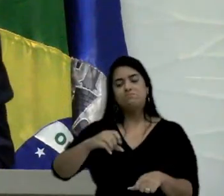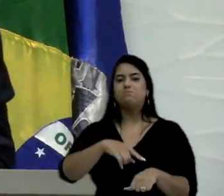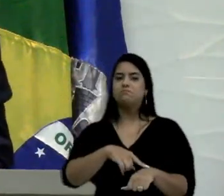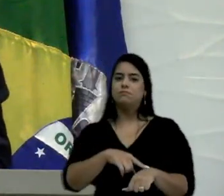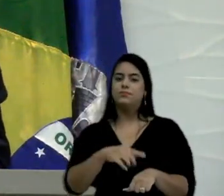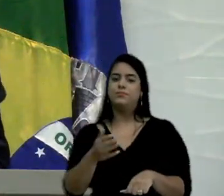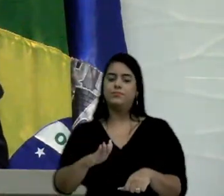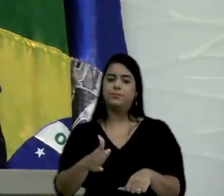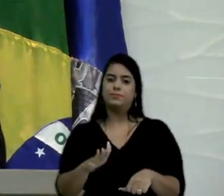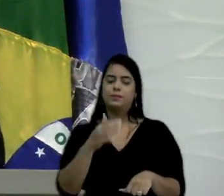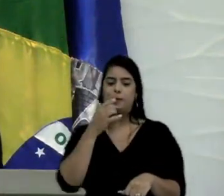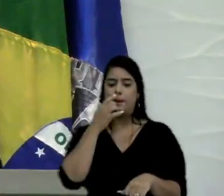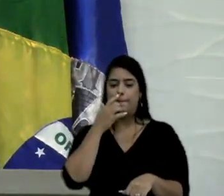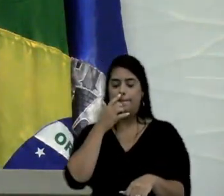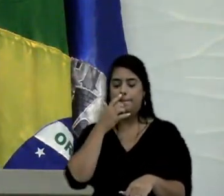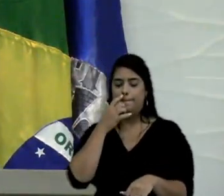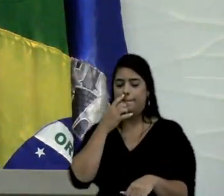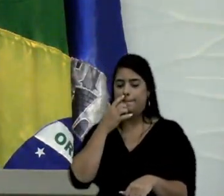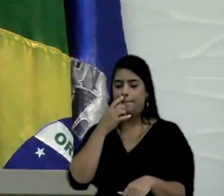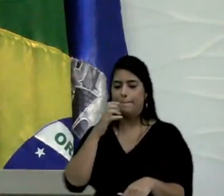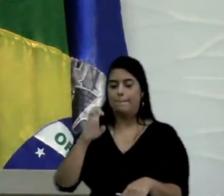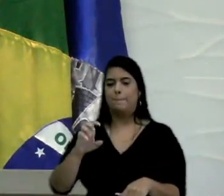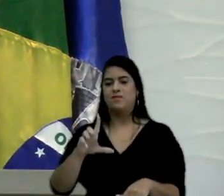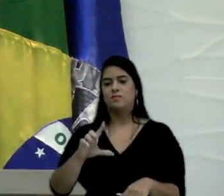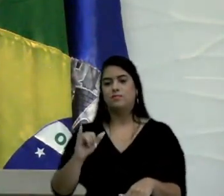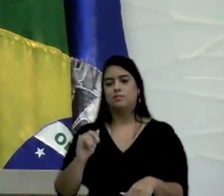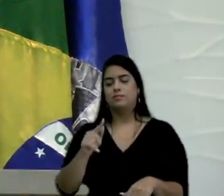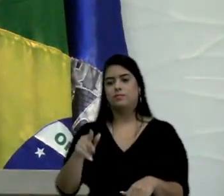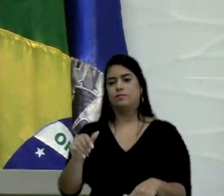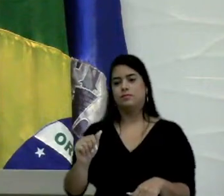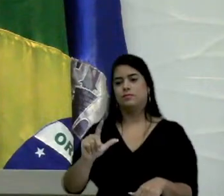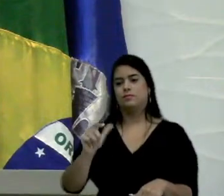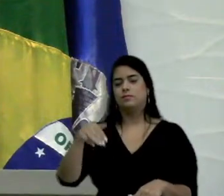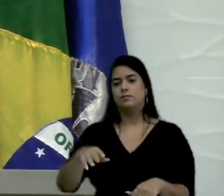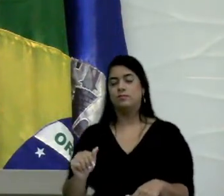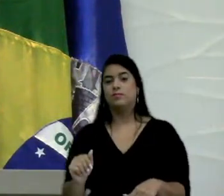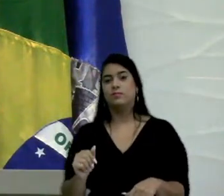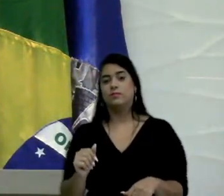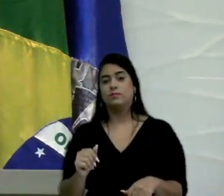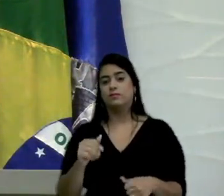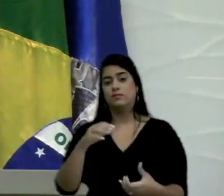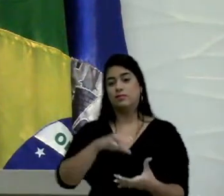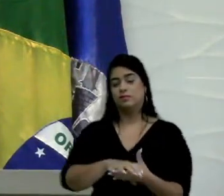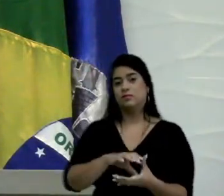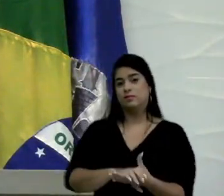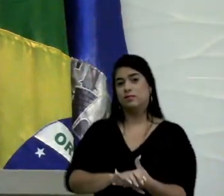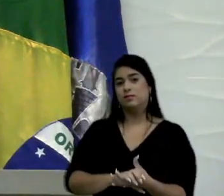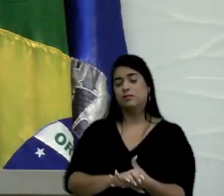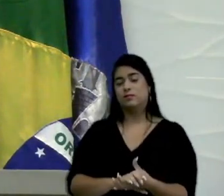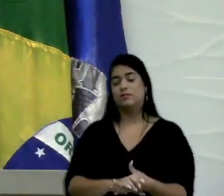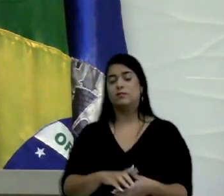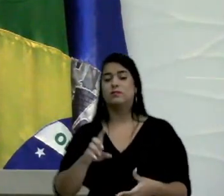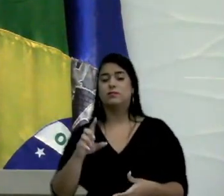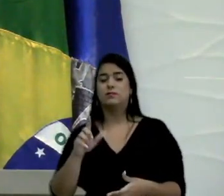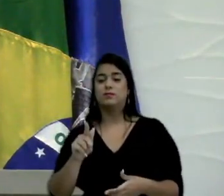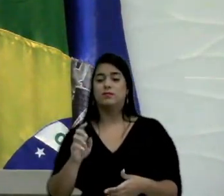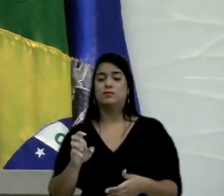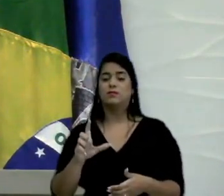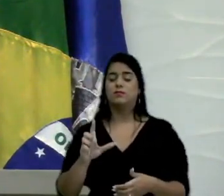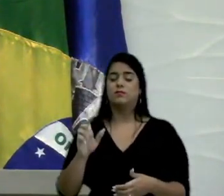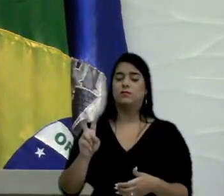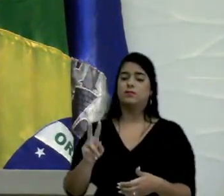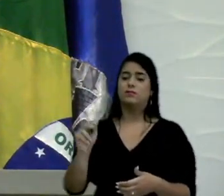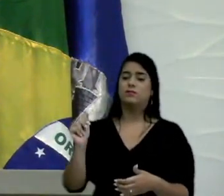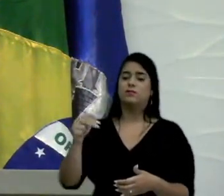Elis alma se de que conhece muito lá do Salgado cas casado com seu Geovani reclamando sobre isso a